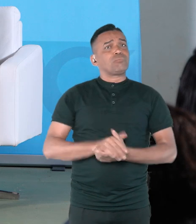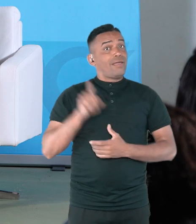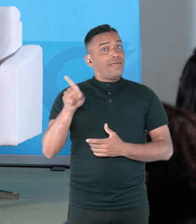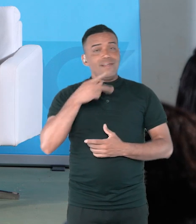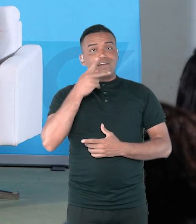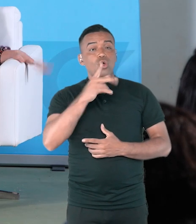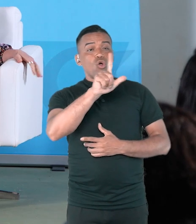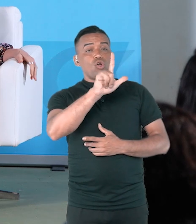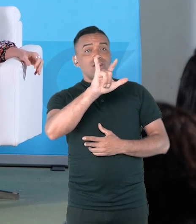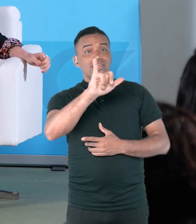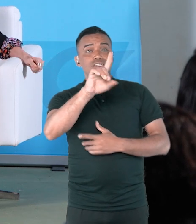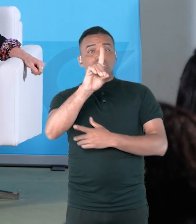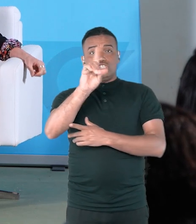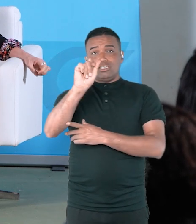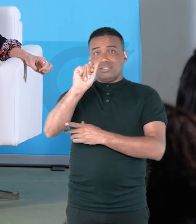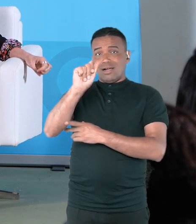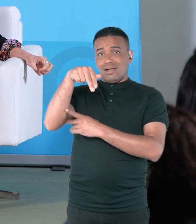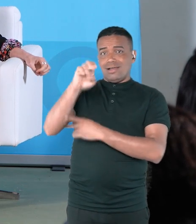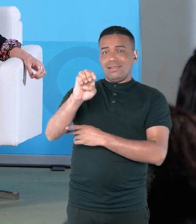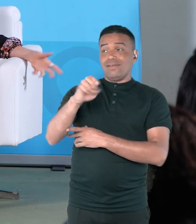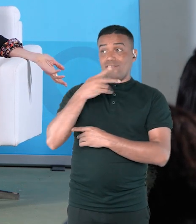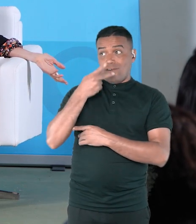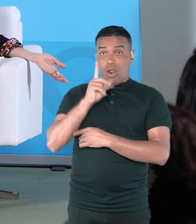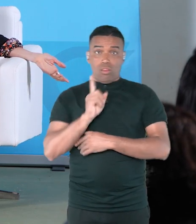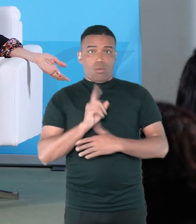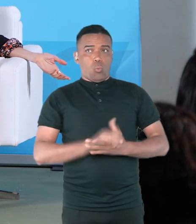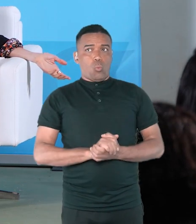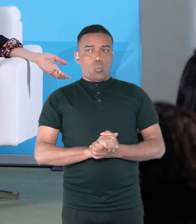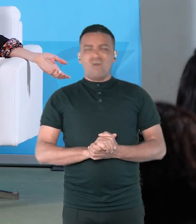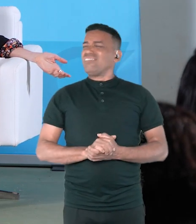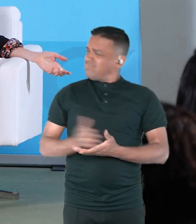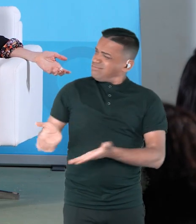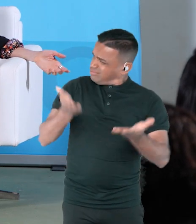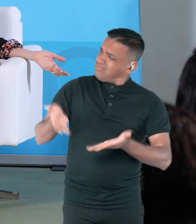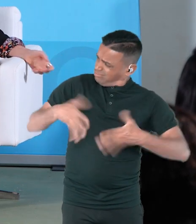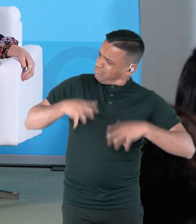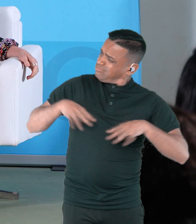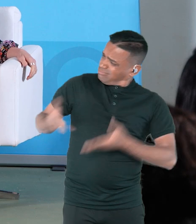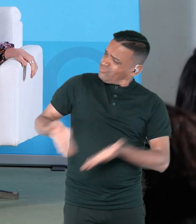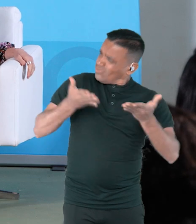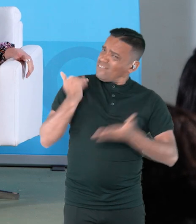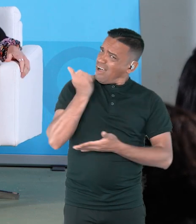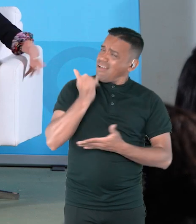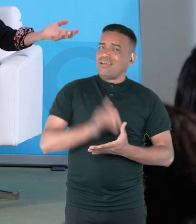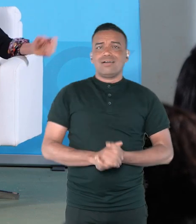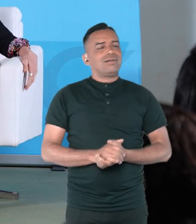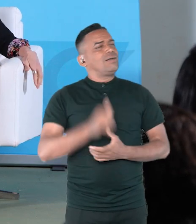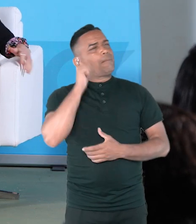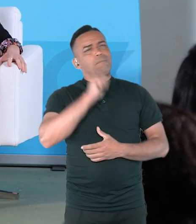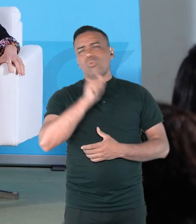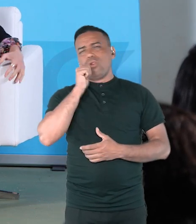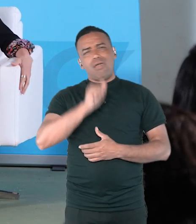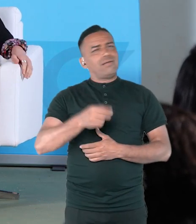E ele virou para a Lidiane uma hora e falou: fala ou não falo? Aí ela fala, Tony, uma